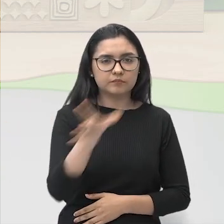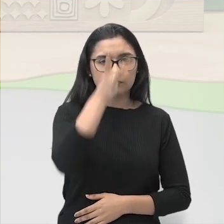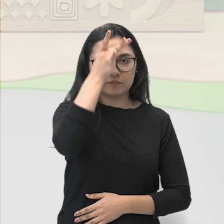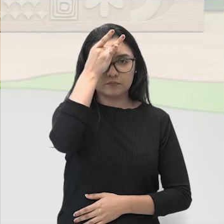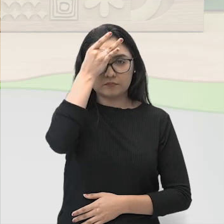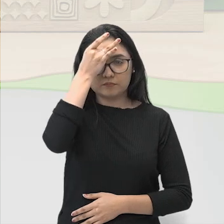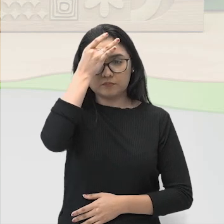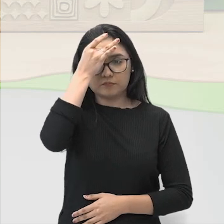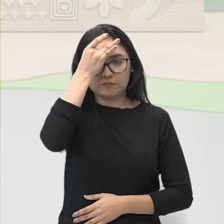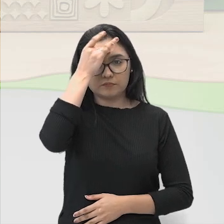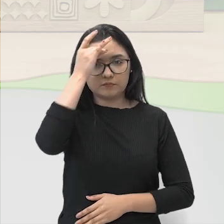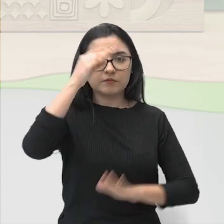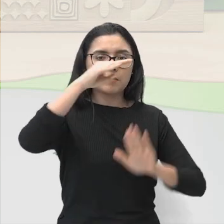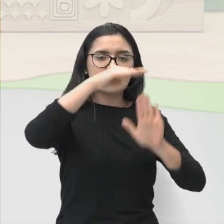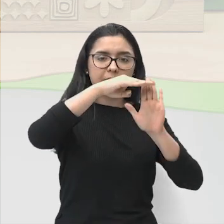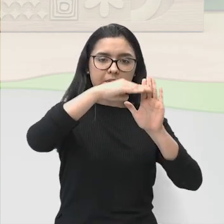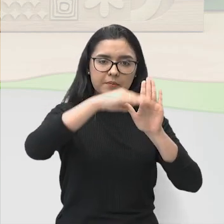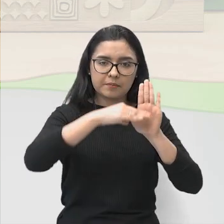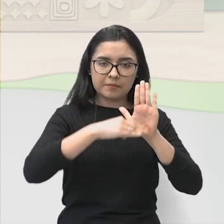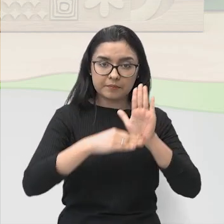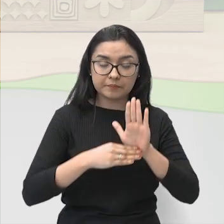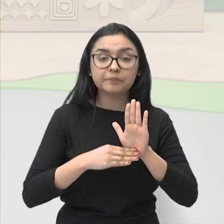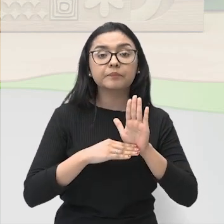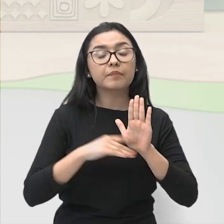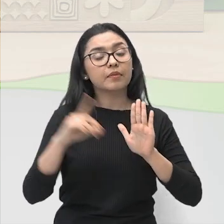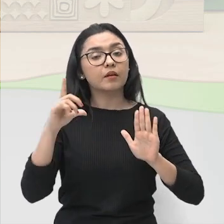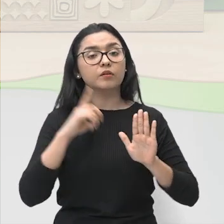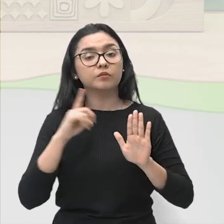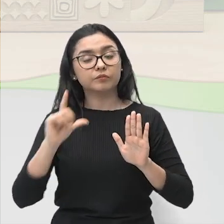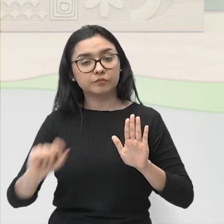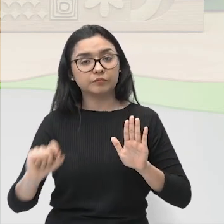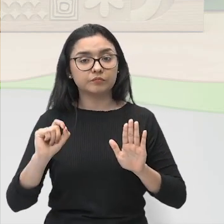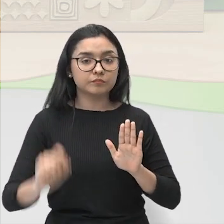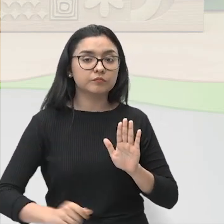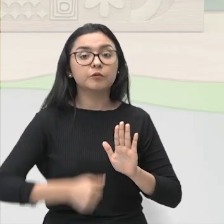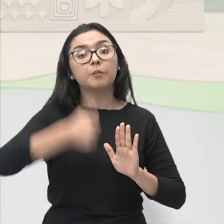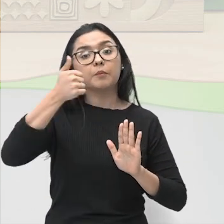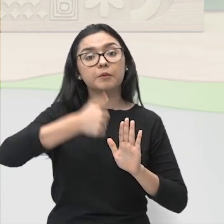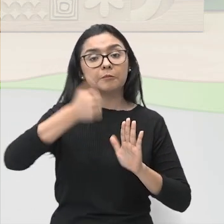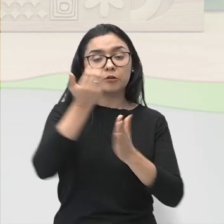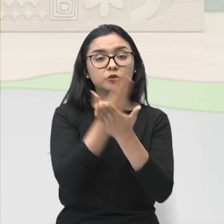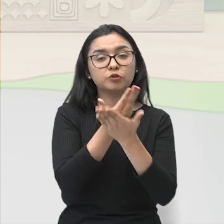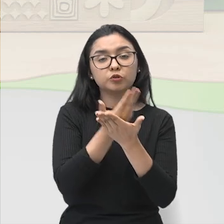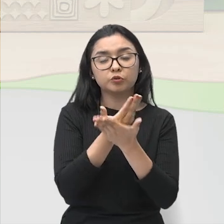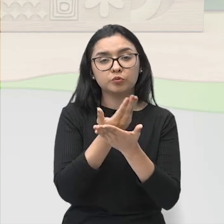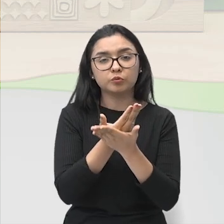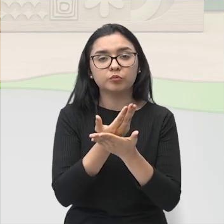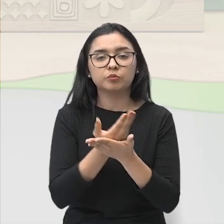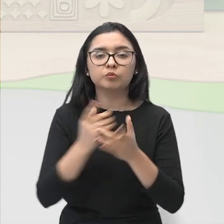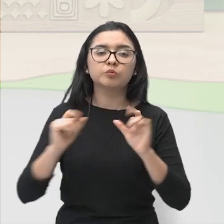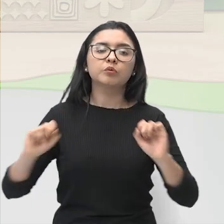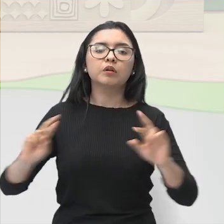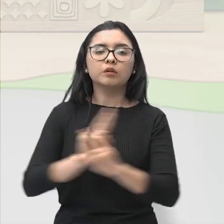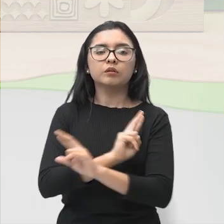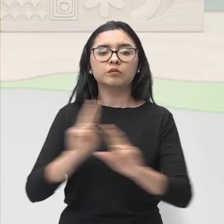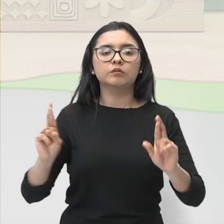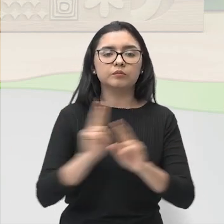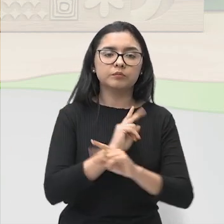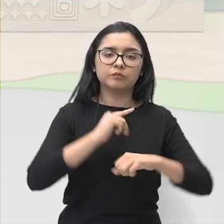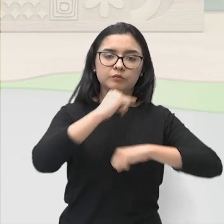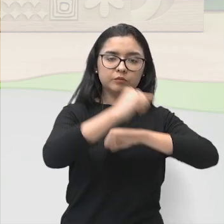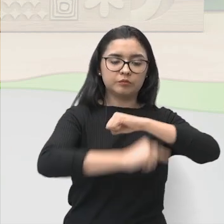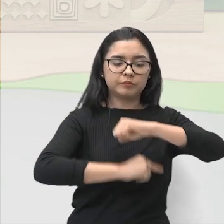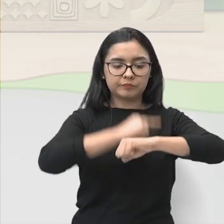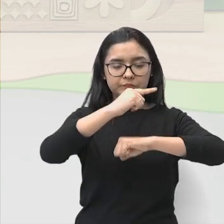esses níveis de organização, nós vamos fazer o primeiro estudo relacionando apenas do